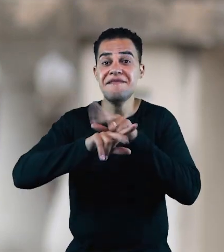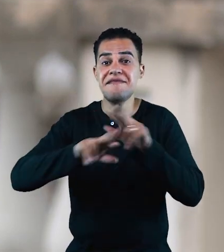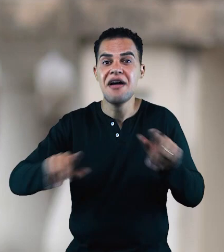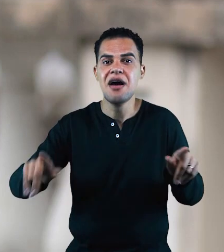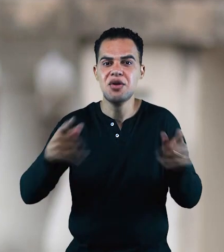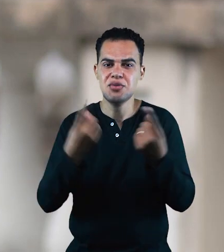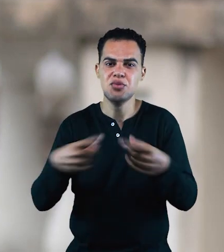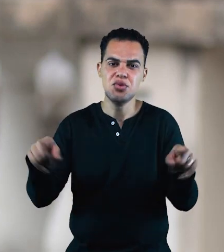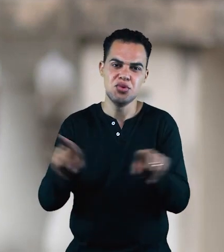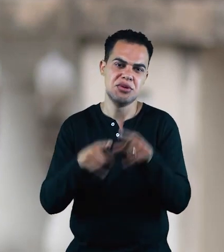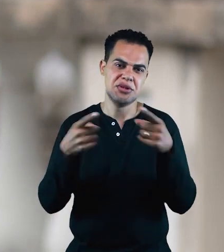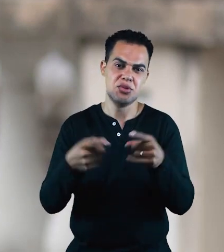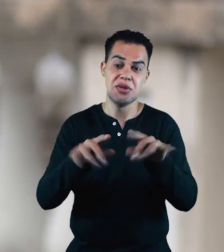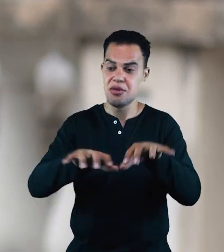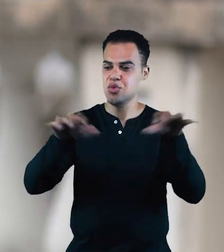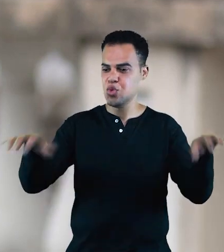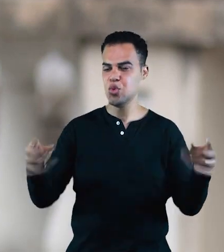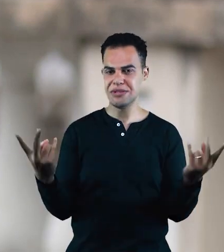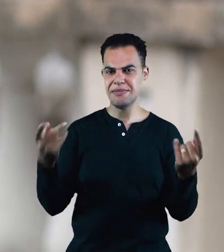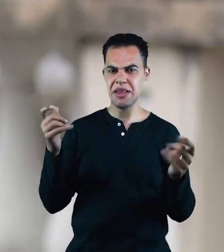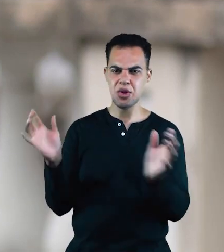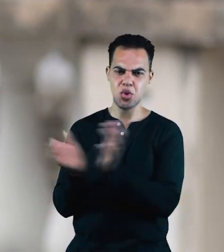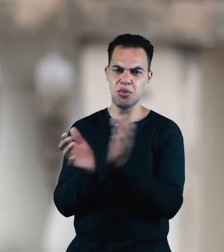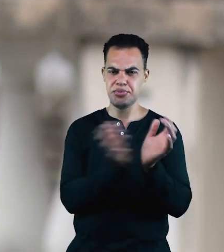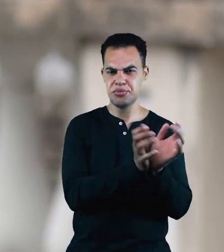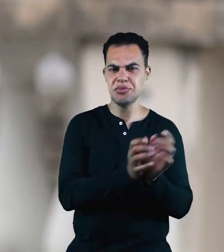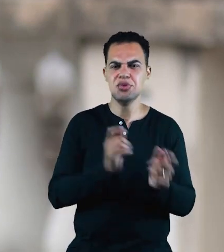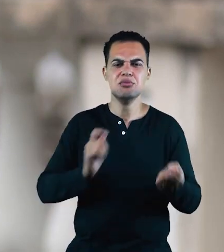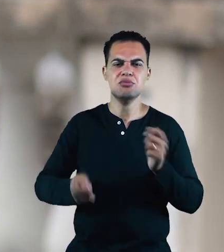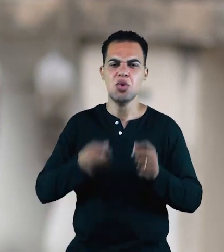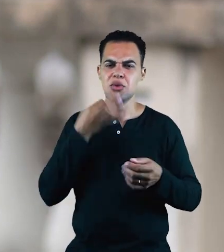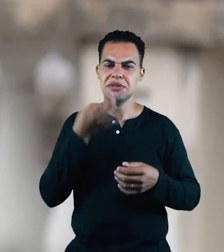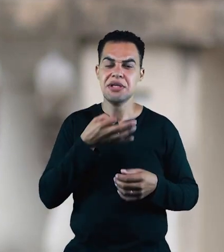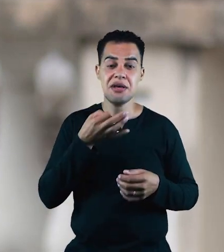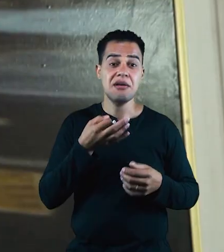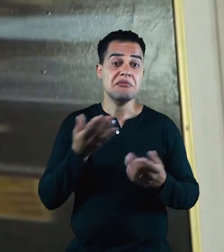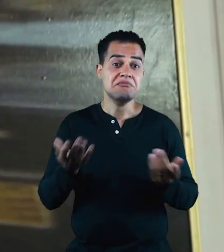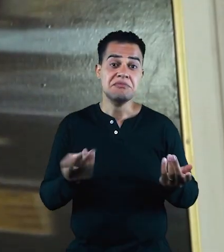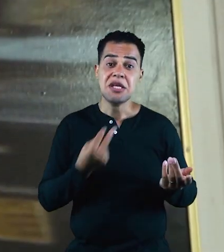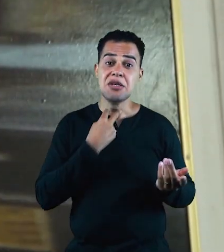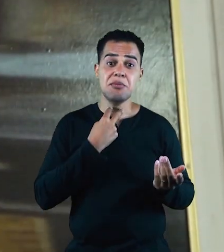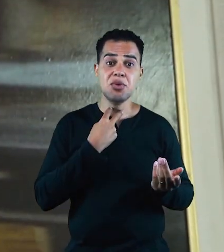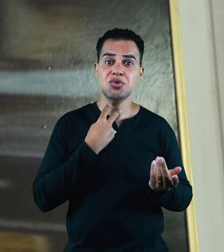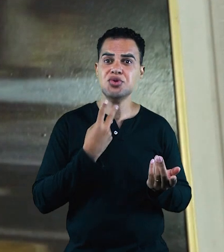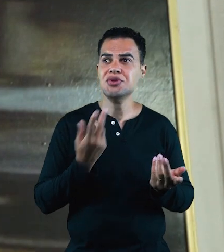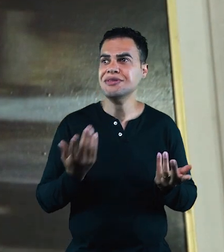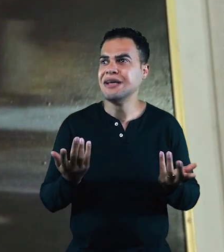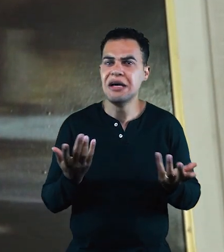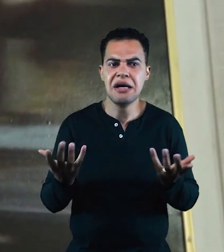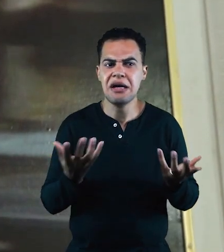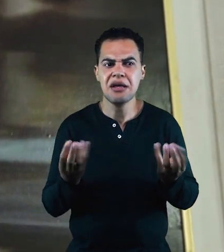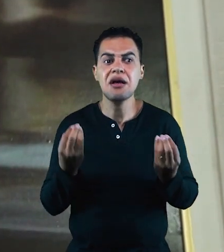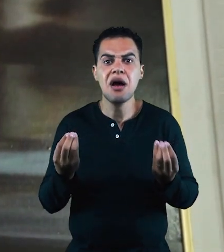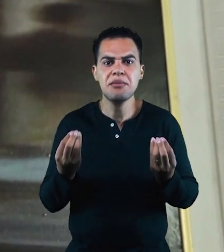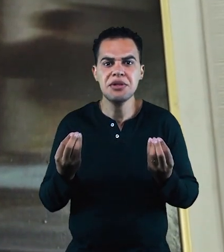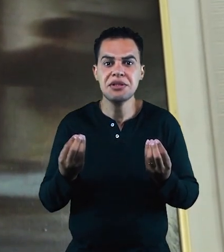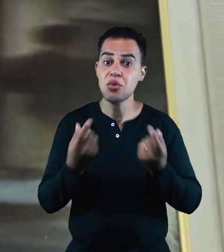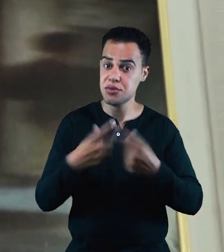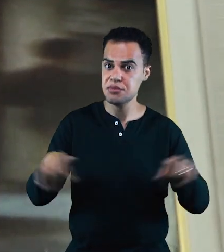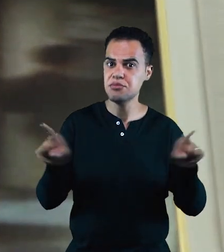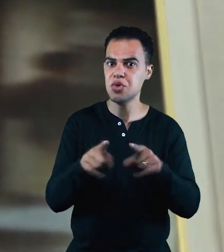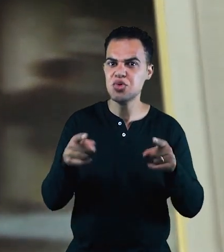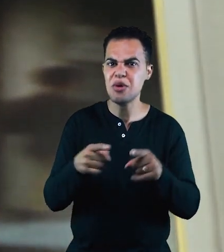duas bandas. Então, Cantagalo não poderia ficar sem banda. Os músicos que sobreviveram à